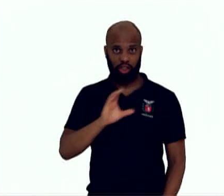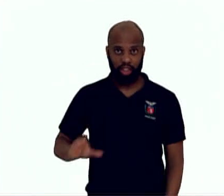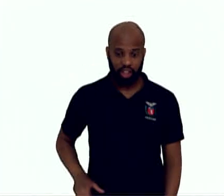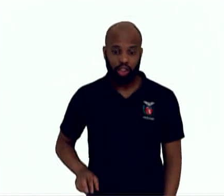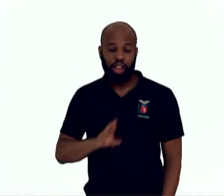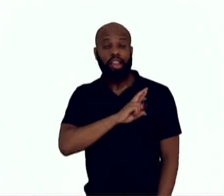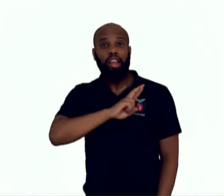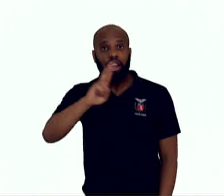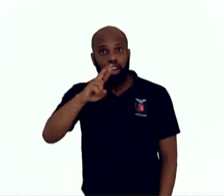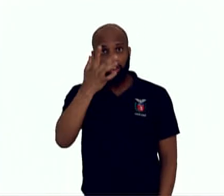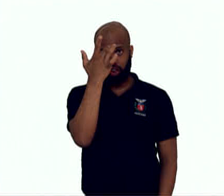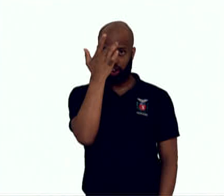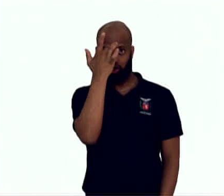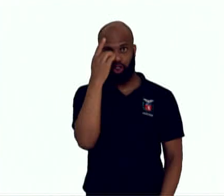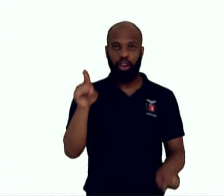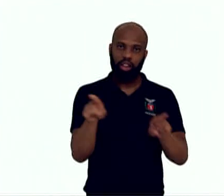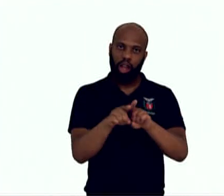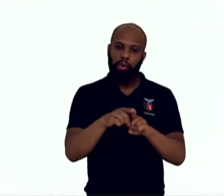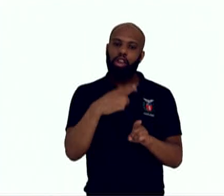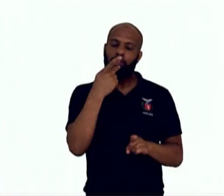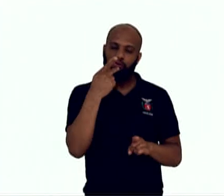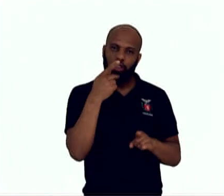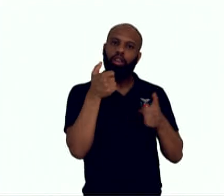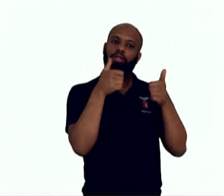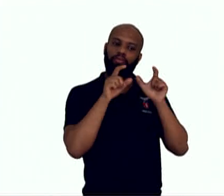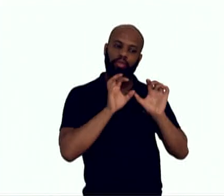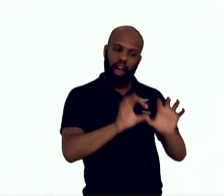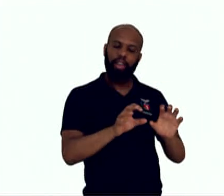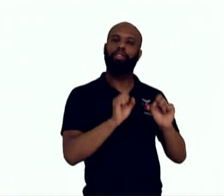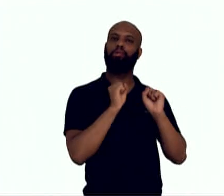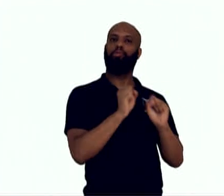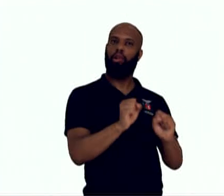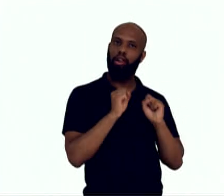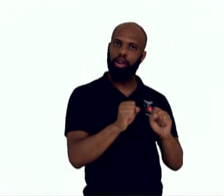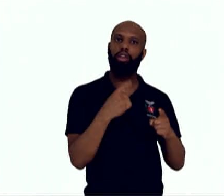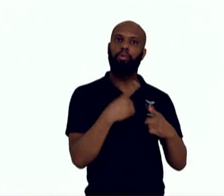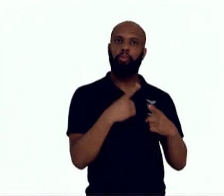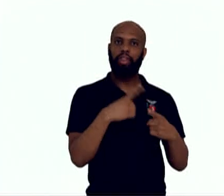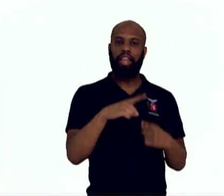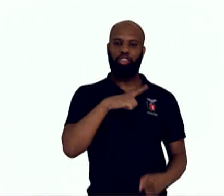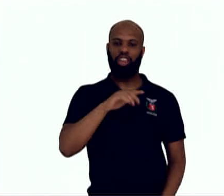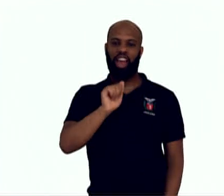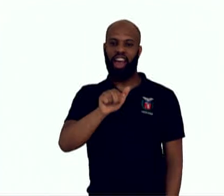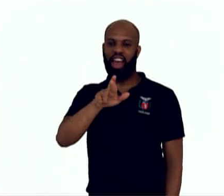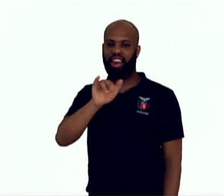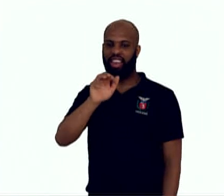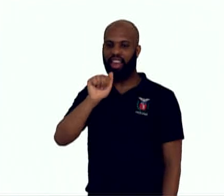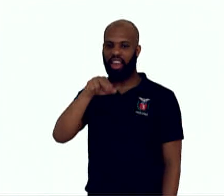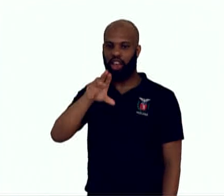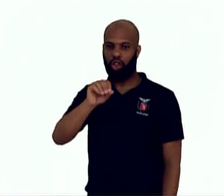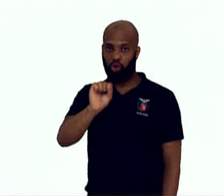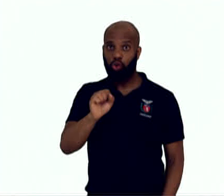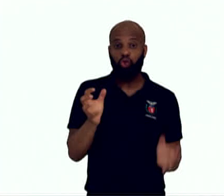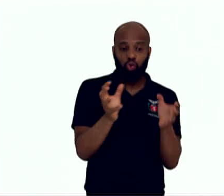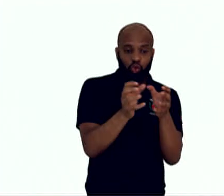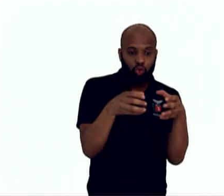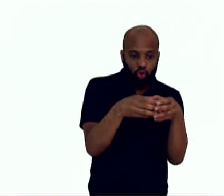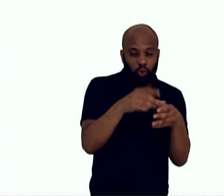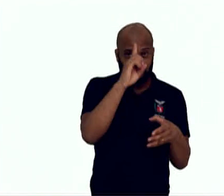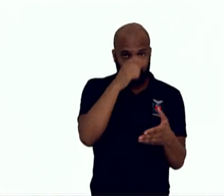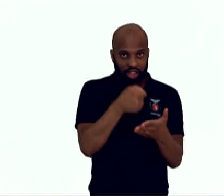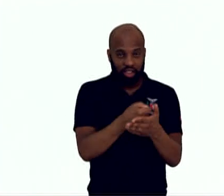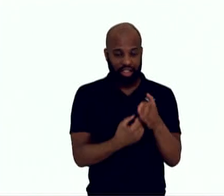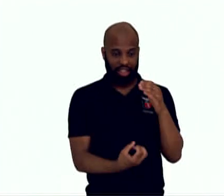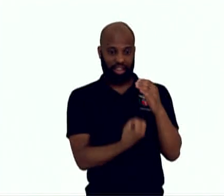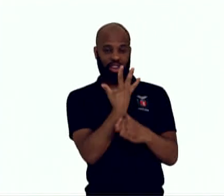religião indiana acabou legitimando, os arianos utilizaram da religião védica para criar a ideia. Os Dalits